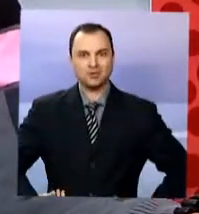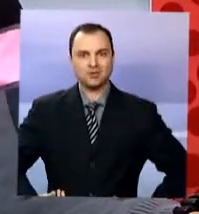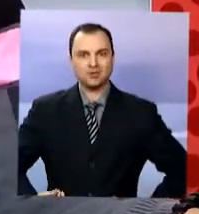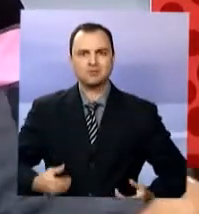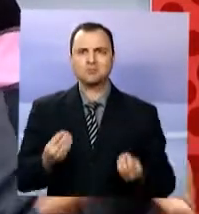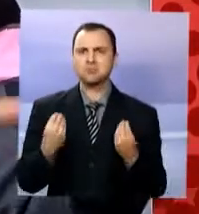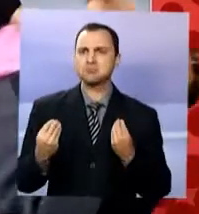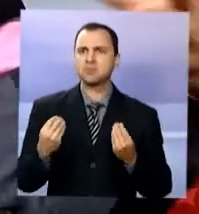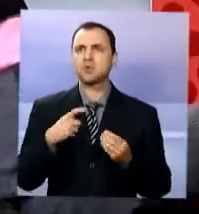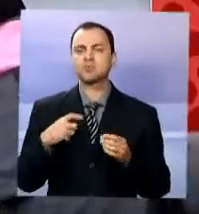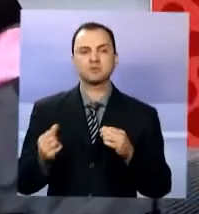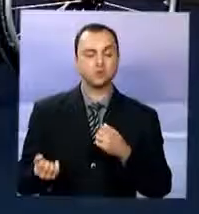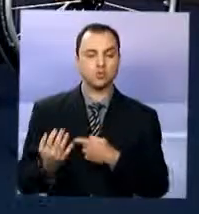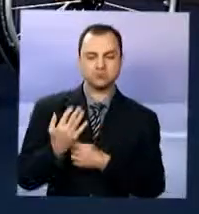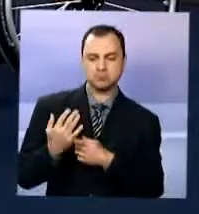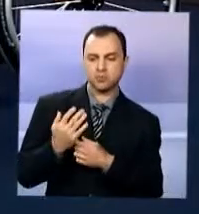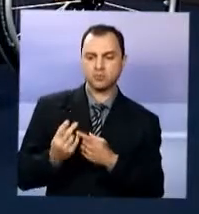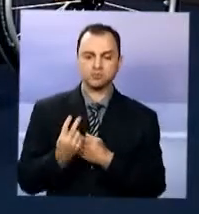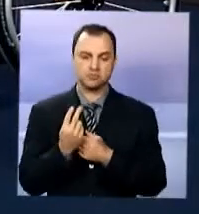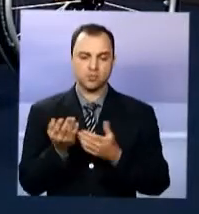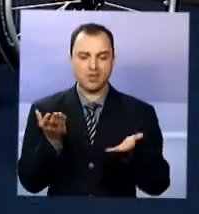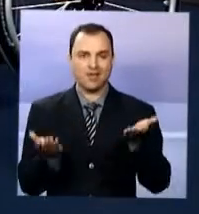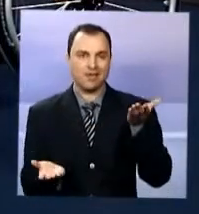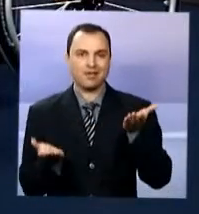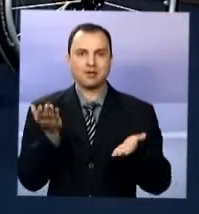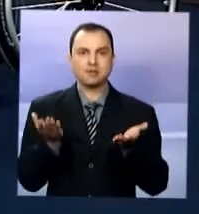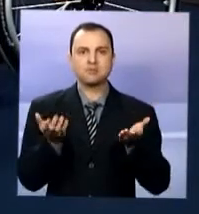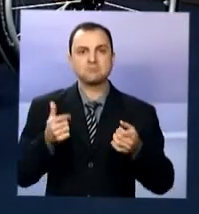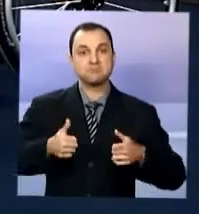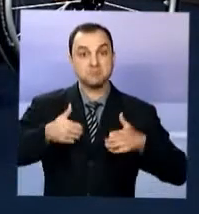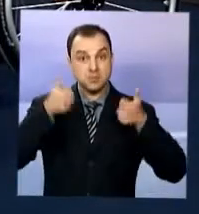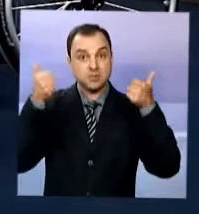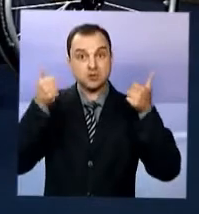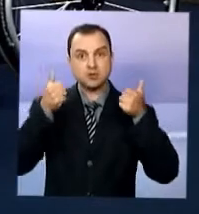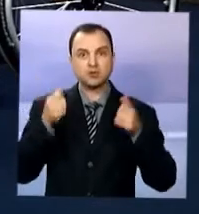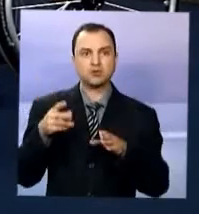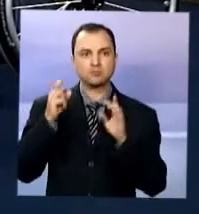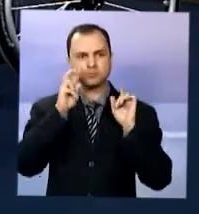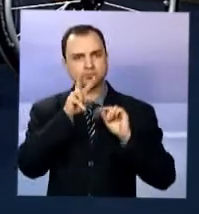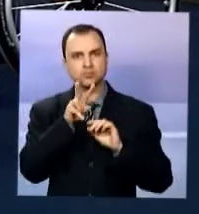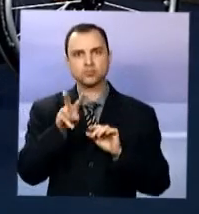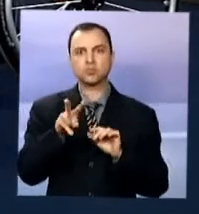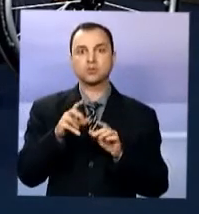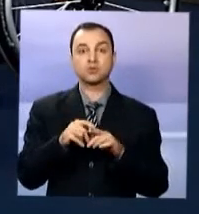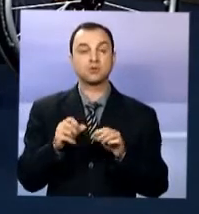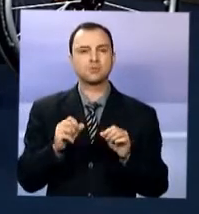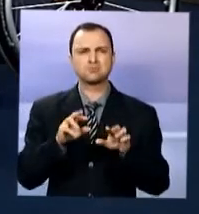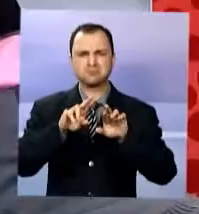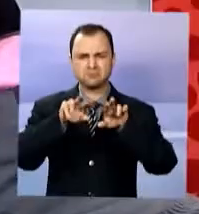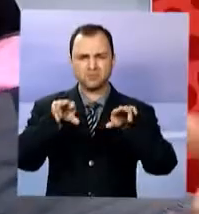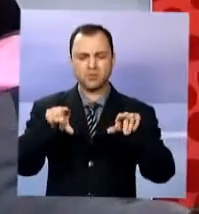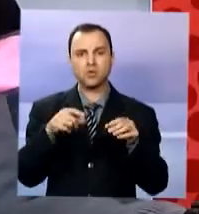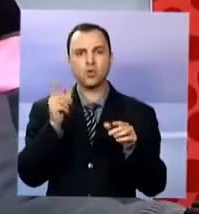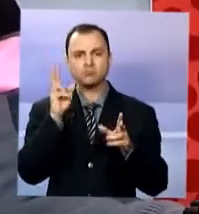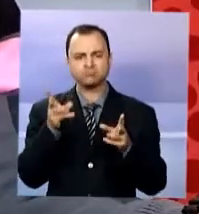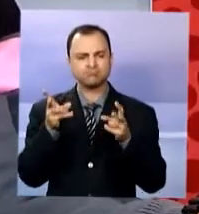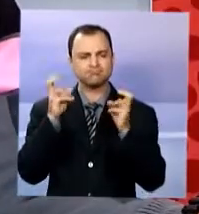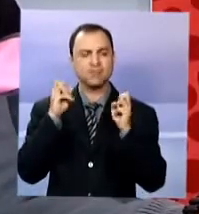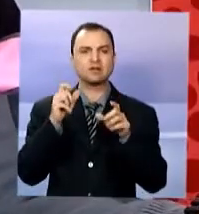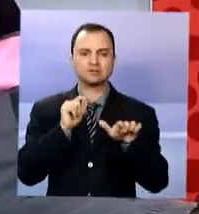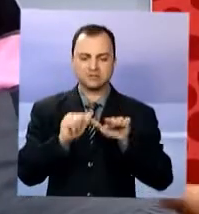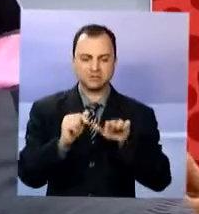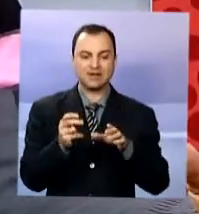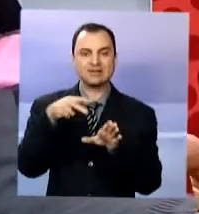com todas as reações de proteção e equilíbrio a melhora da qualidade do tônus a ter uma série de coisas que a gente consegue